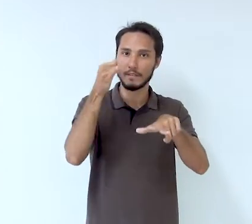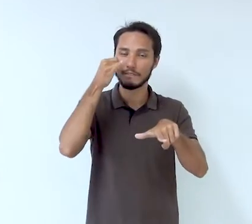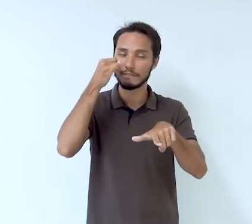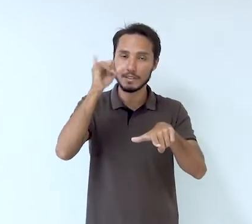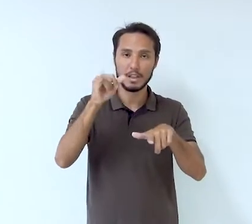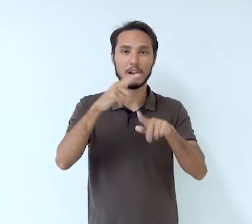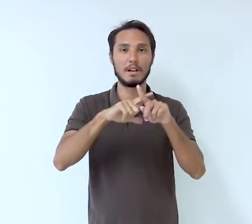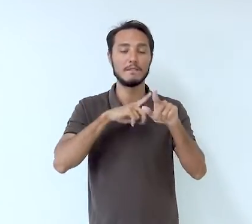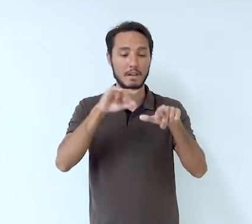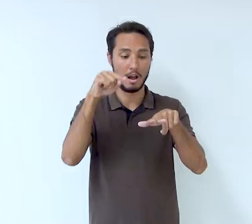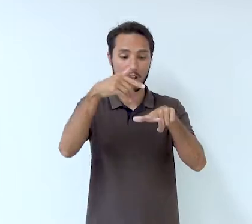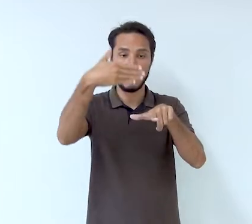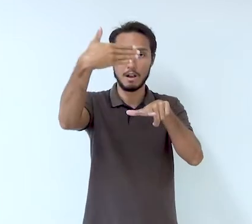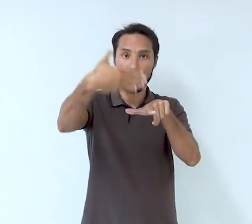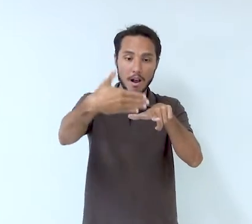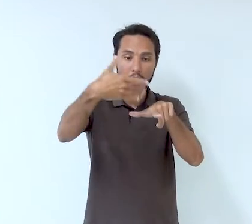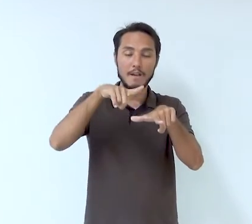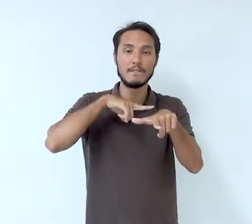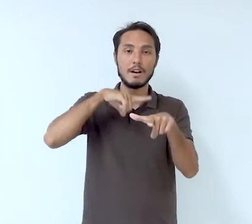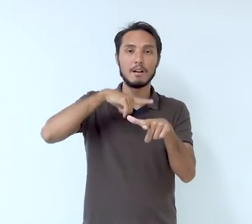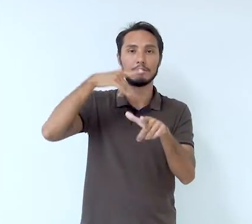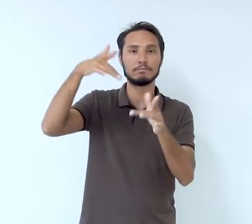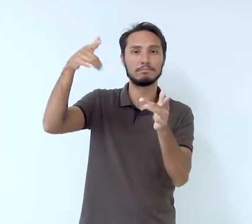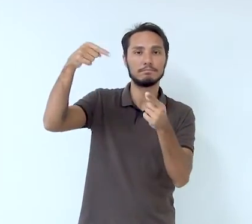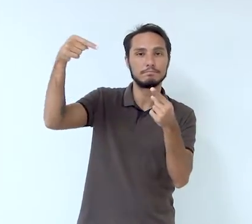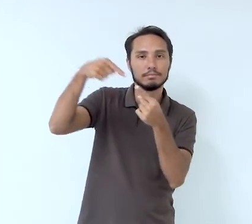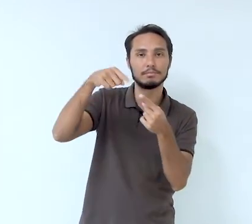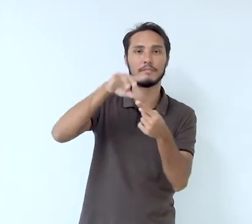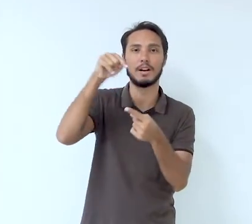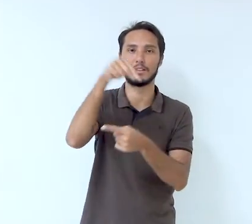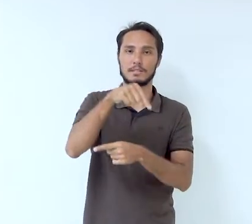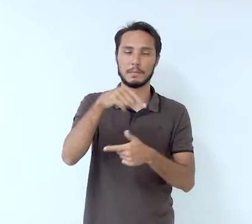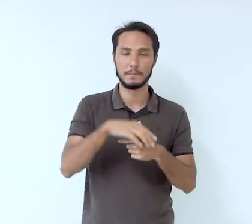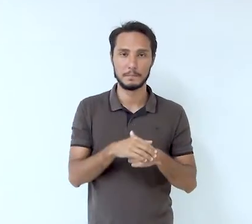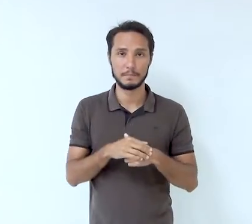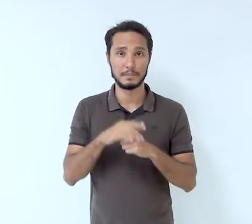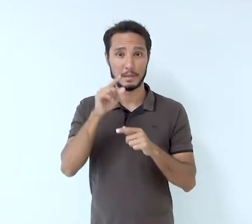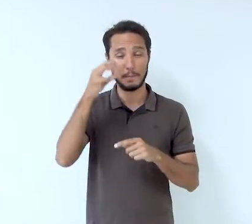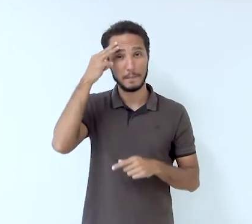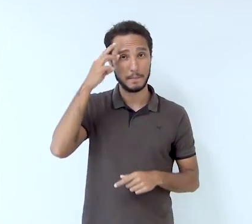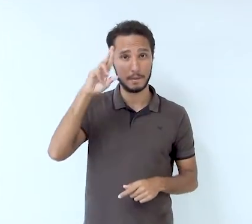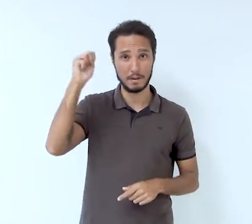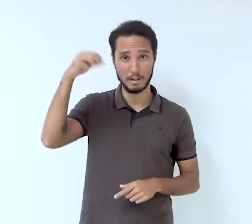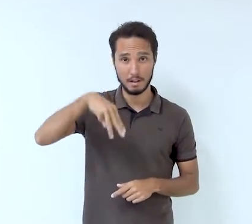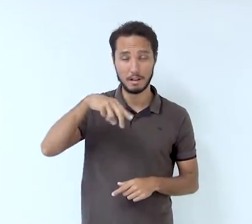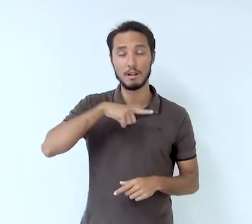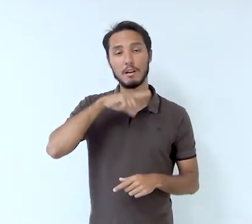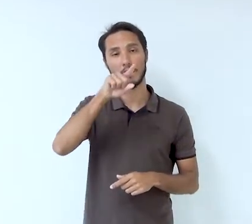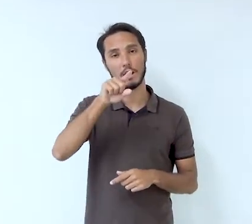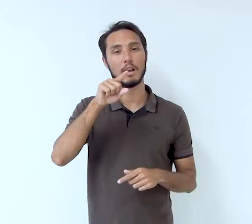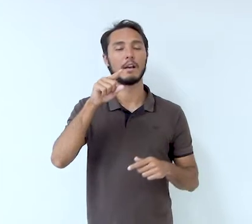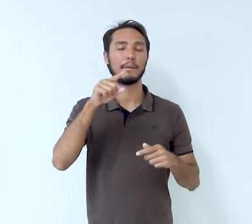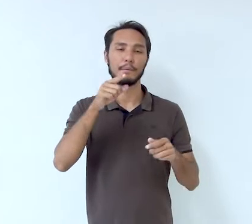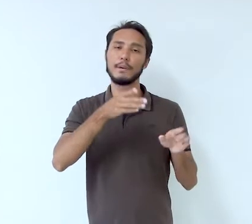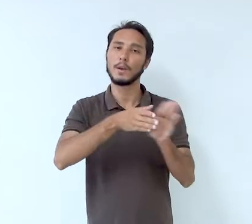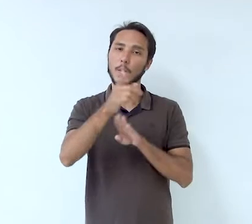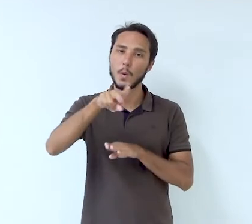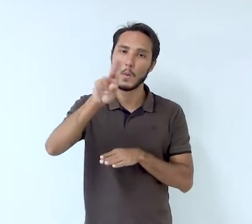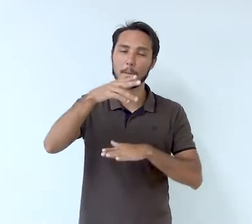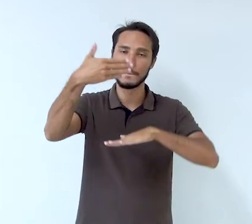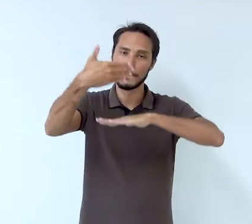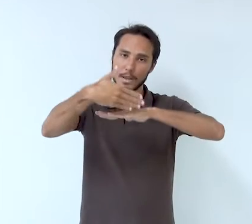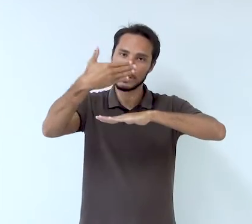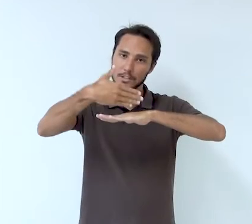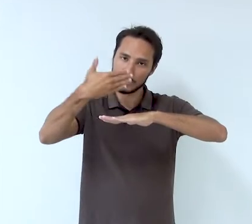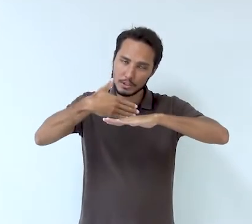vai comunicar, né? Que vai encaixar, né? Um componente no outro. No caso da memória RAM, é recomendável que a gente manuseie